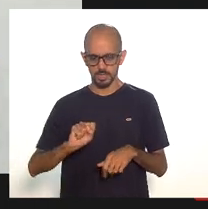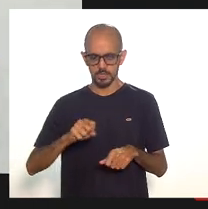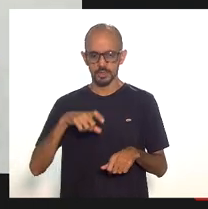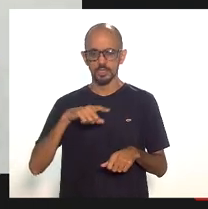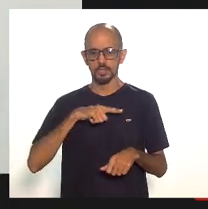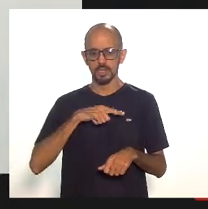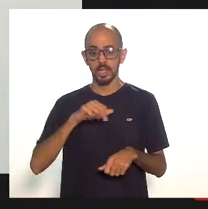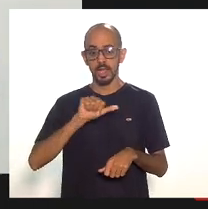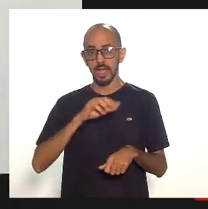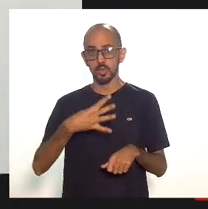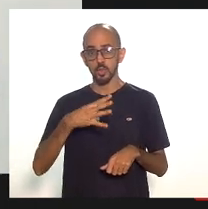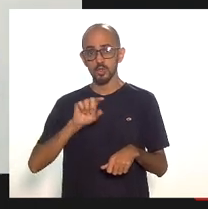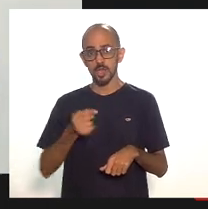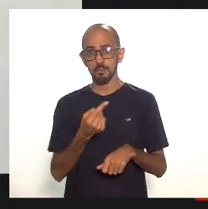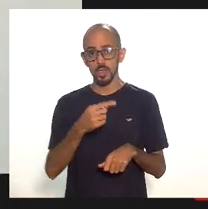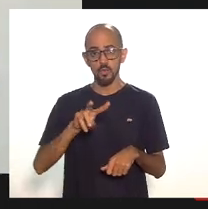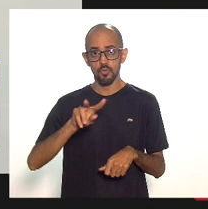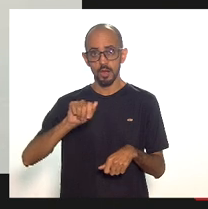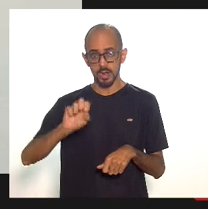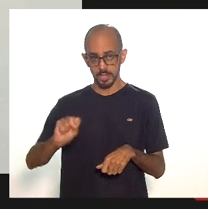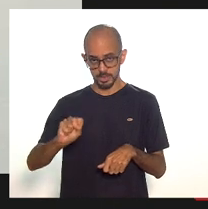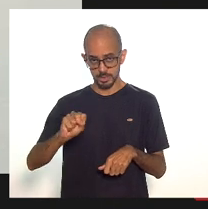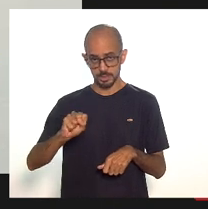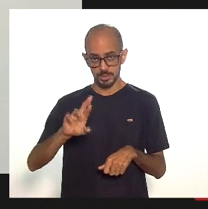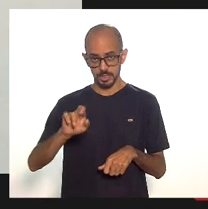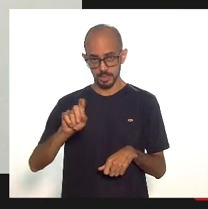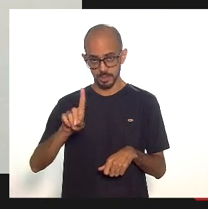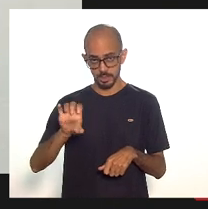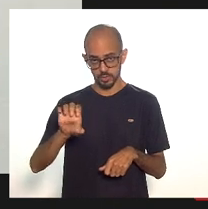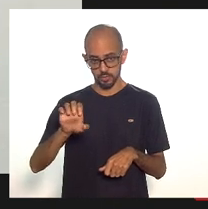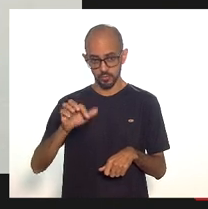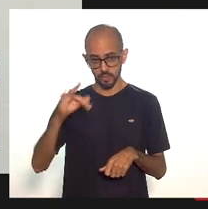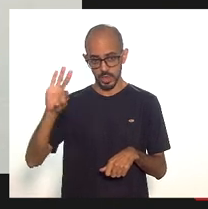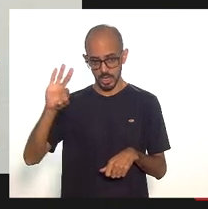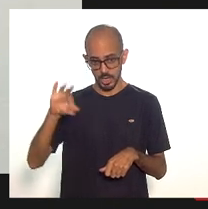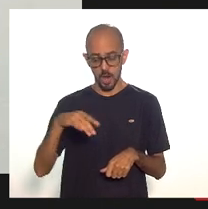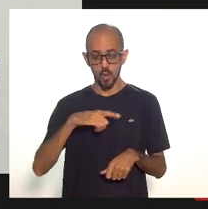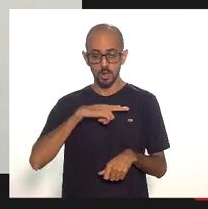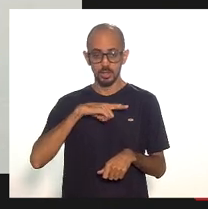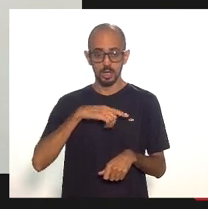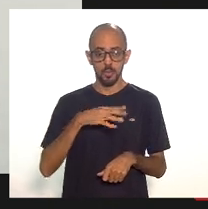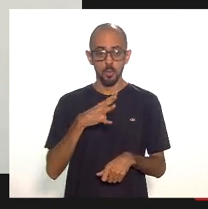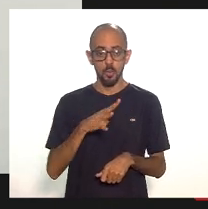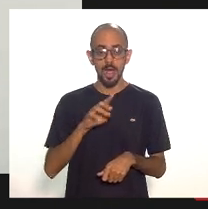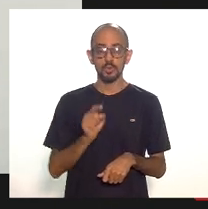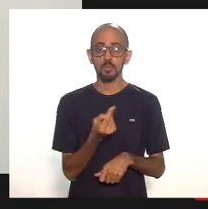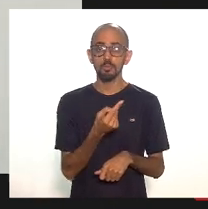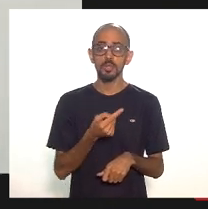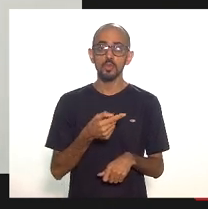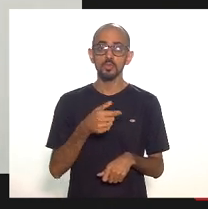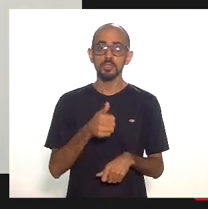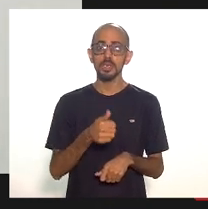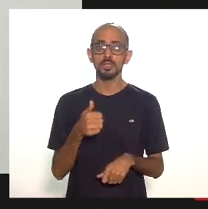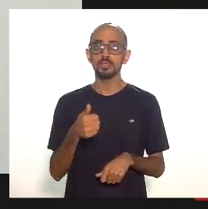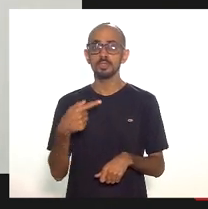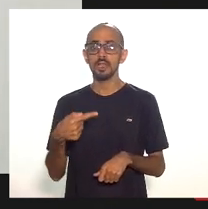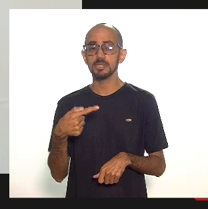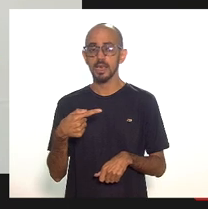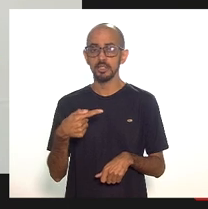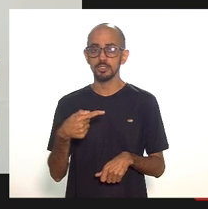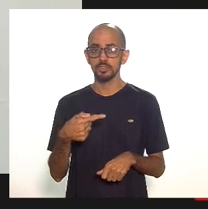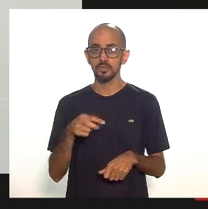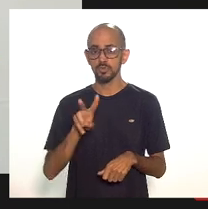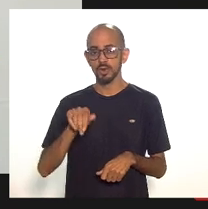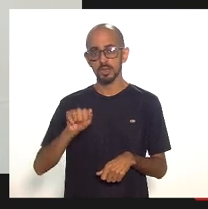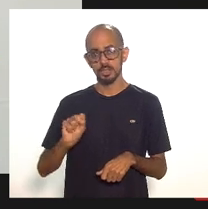mil vagas que existe na rede federal, né, apenas 4.117 vagas autorizadas por CTU. Então, como